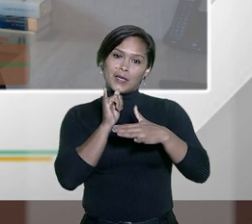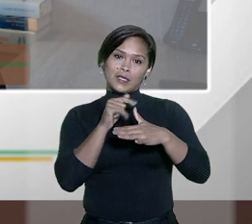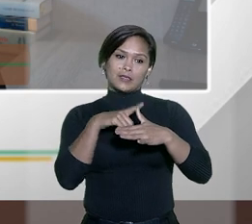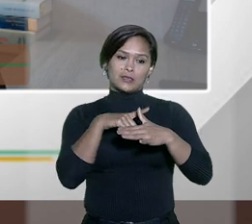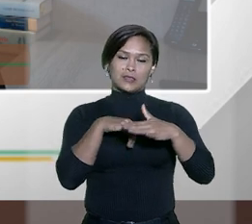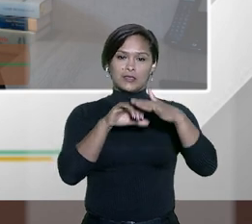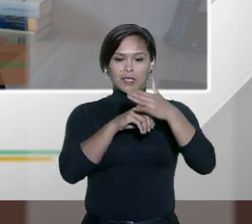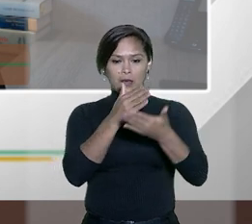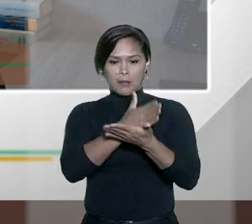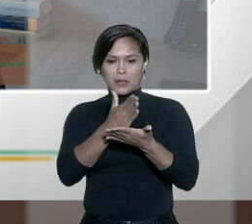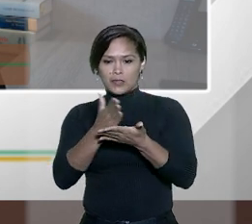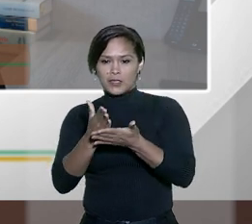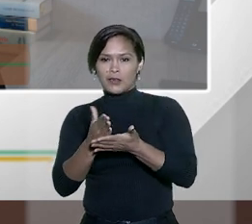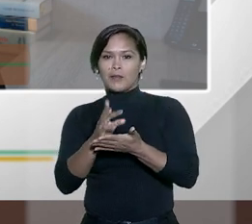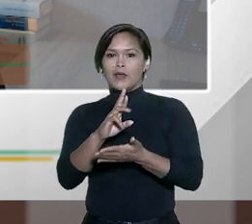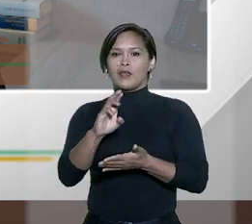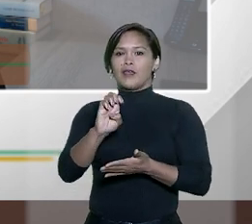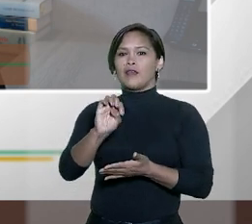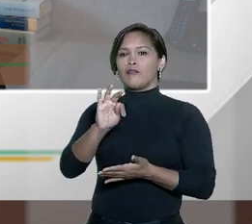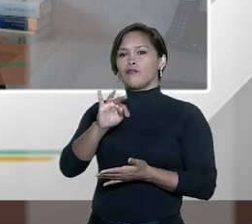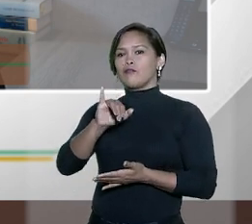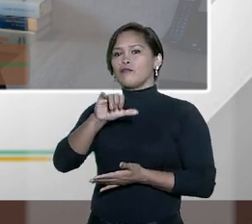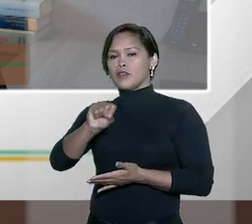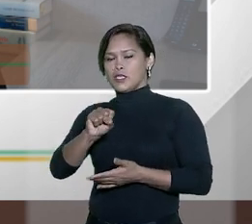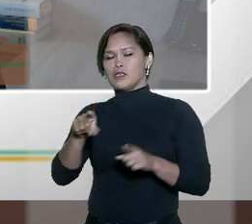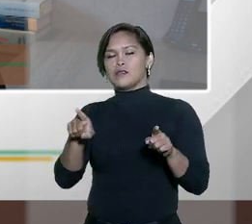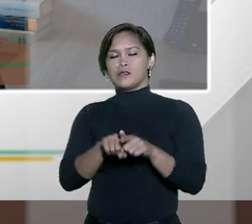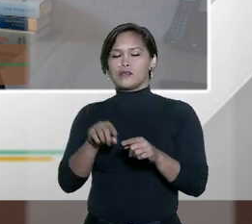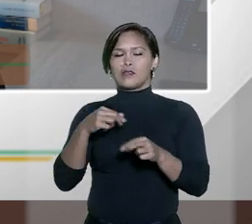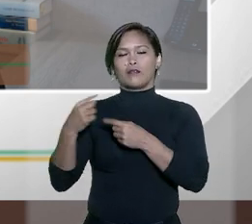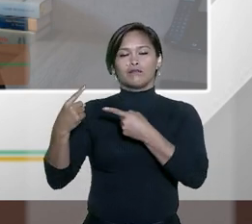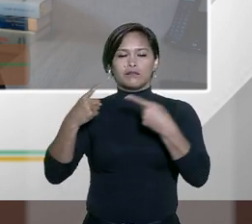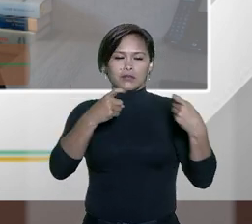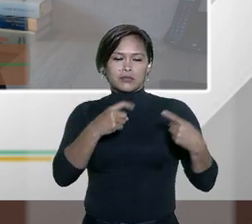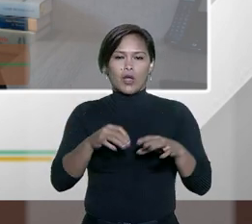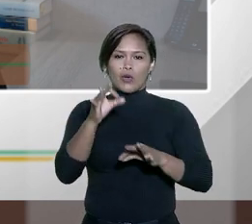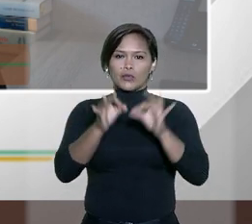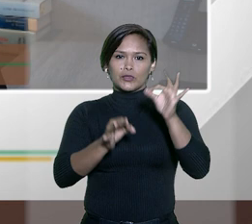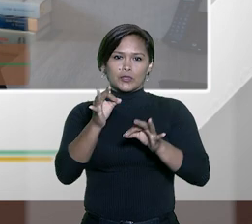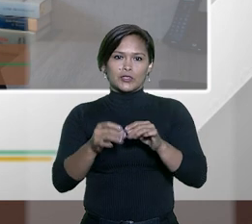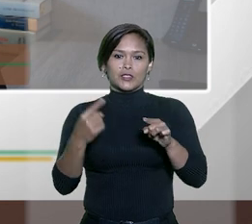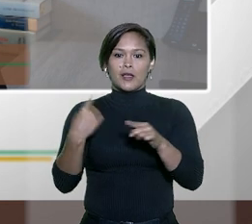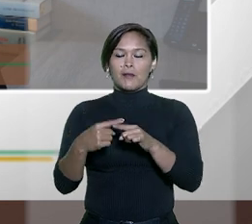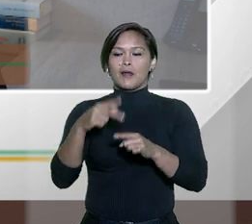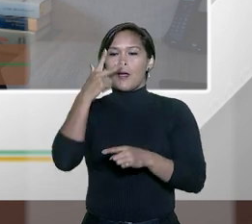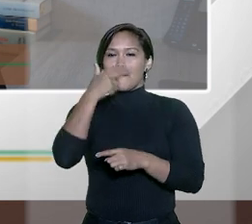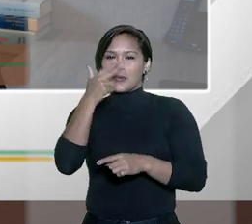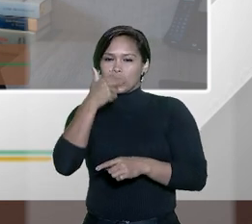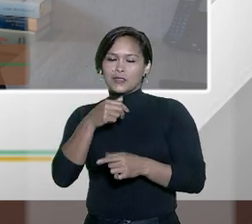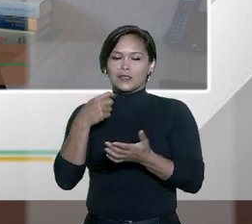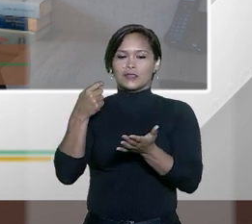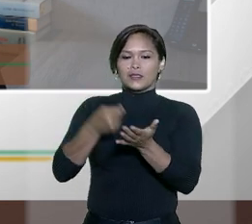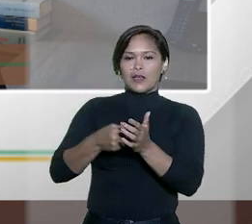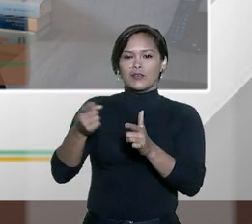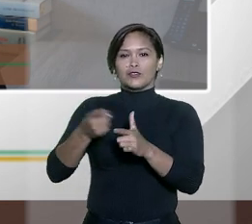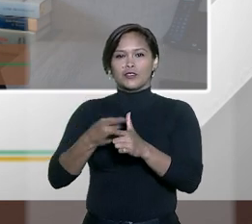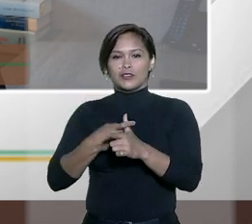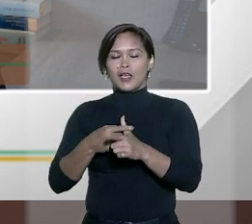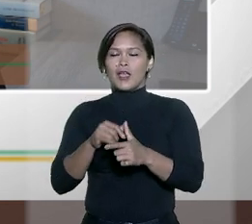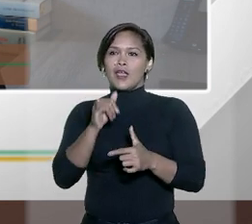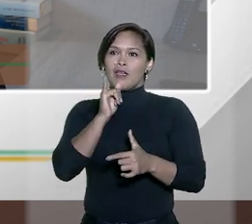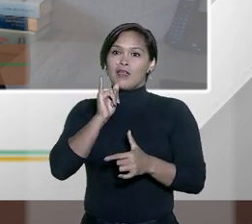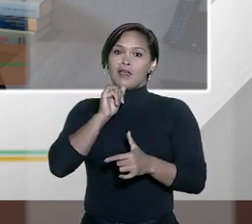que têm parcelamentos, refis vigentes e têm discussões judiciais para repetição de indébito, como é o